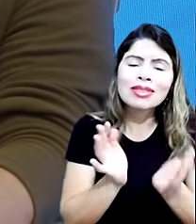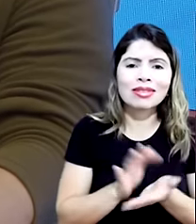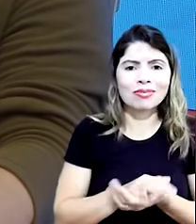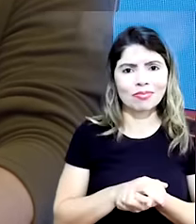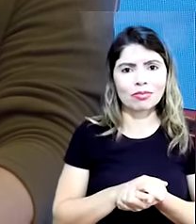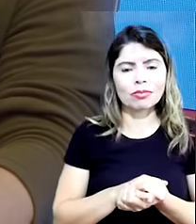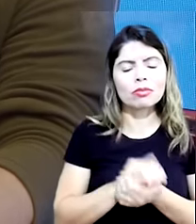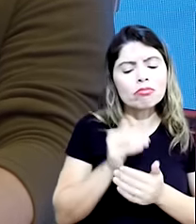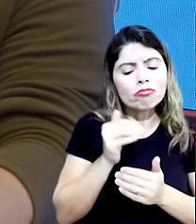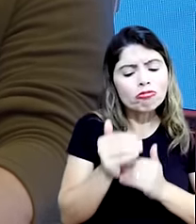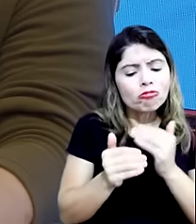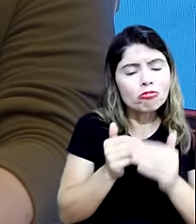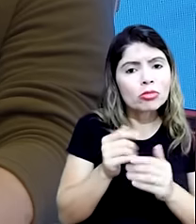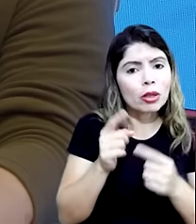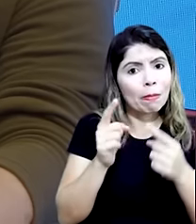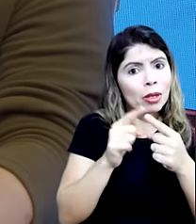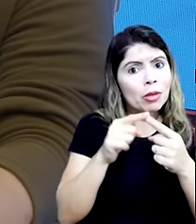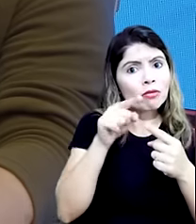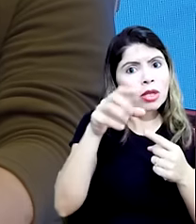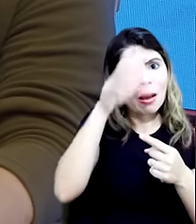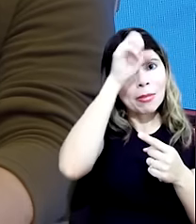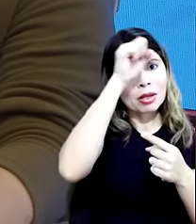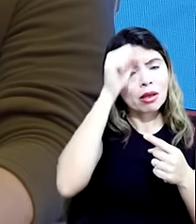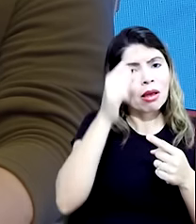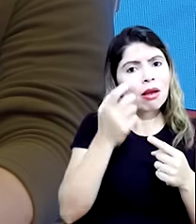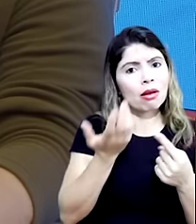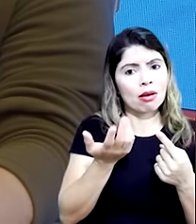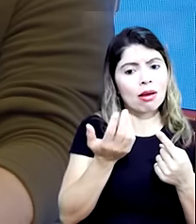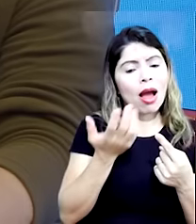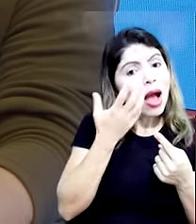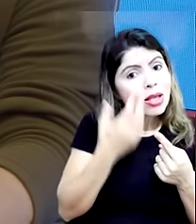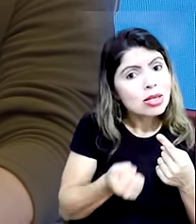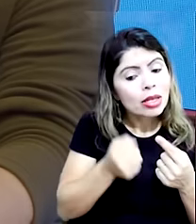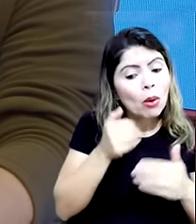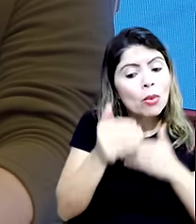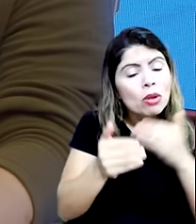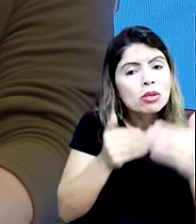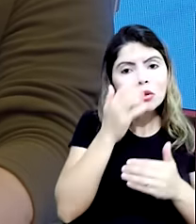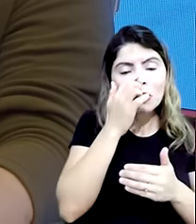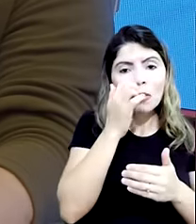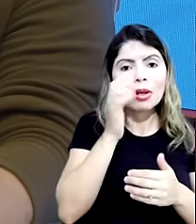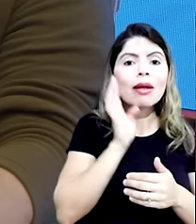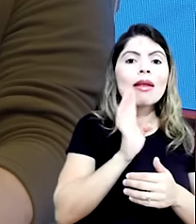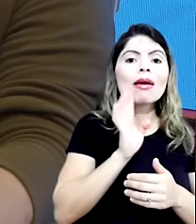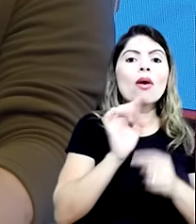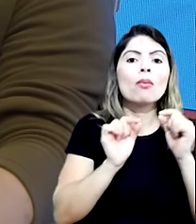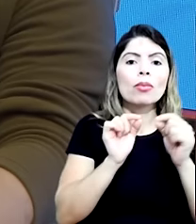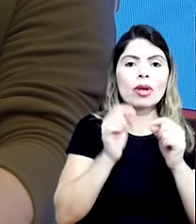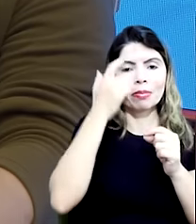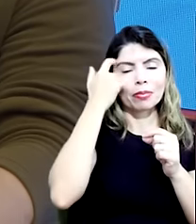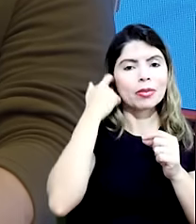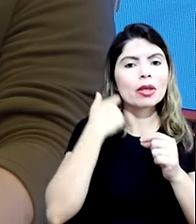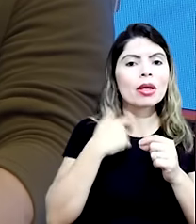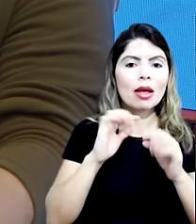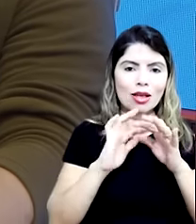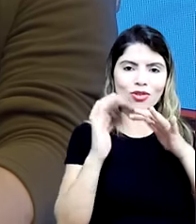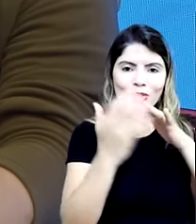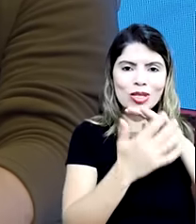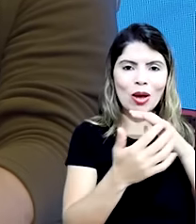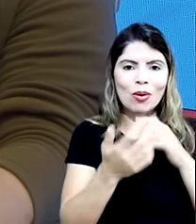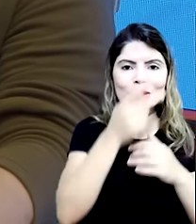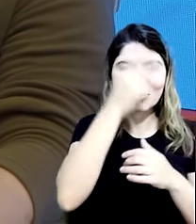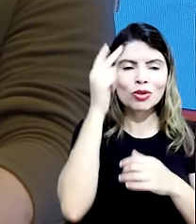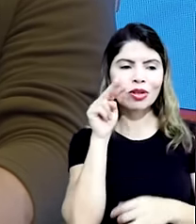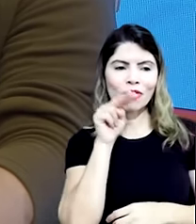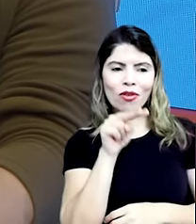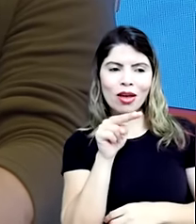especialista Então a gente tem que aceitar o processo e isso é até legal quando a gente tá falando de redes sociais é até legal que os clientes começam a perceber falar assim poxa